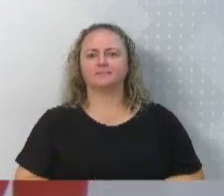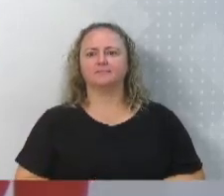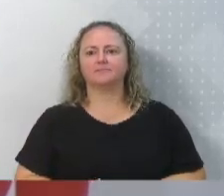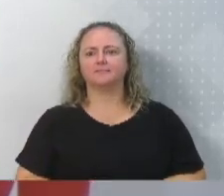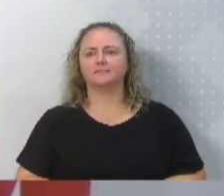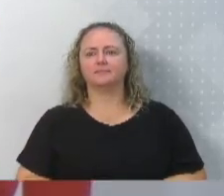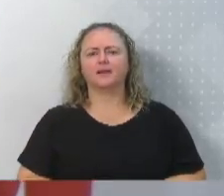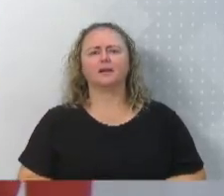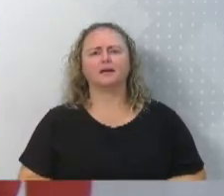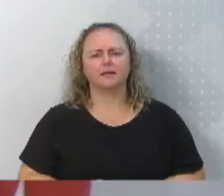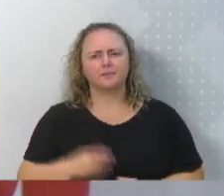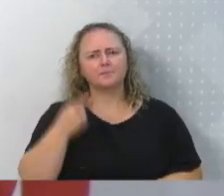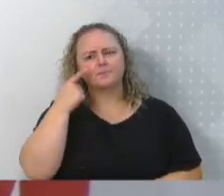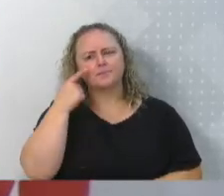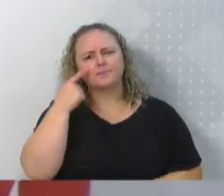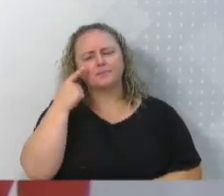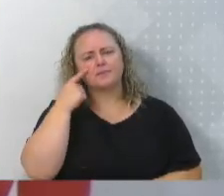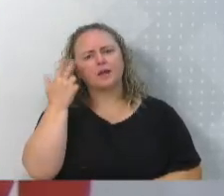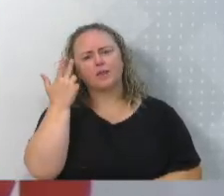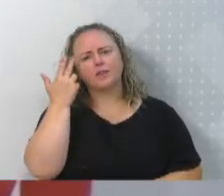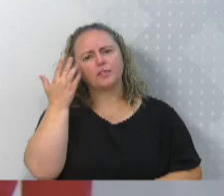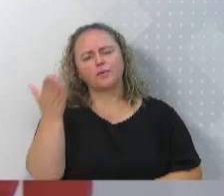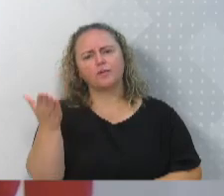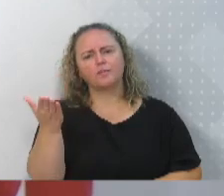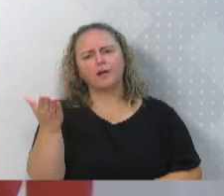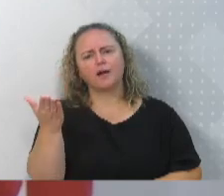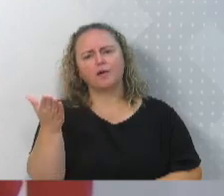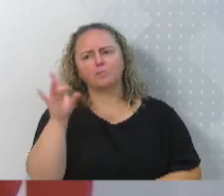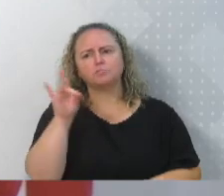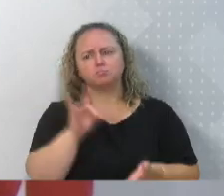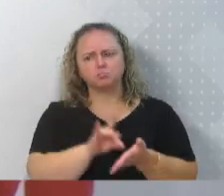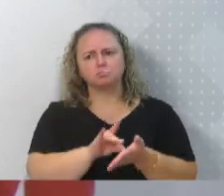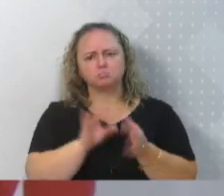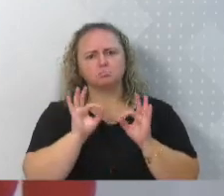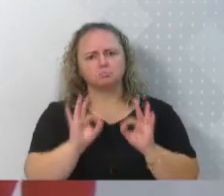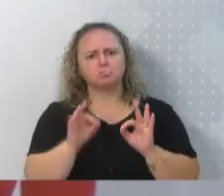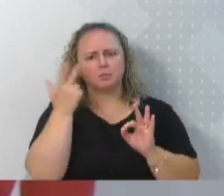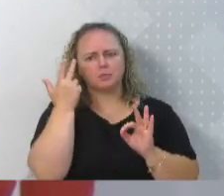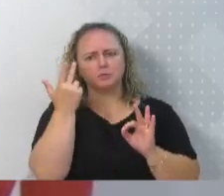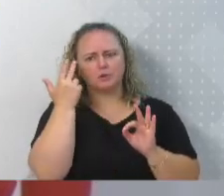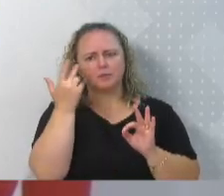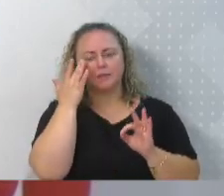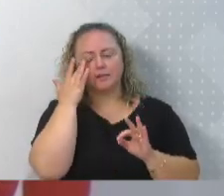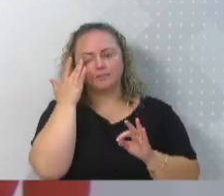veja que é uma bandeira aparentemente normal né a bandeira oficial normal